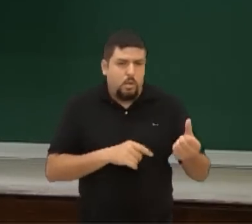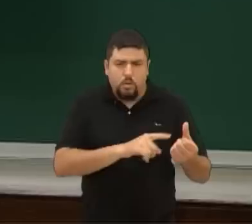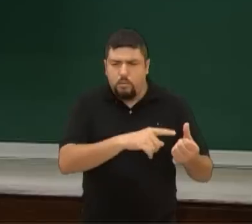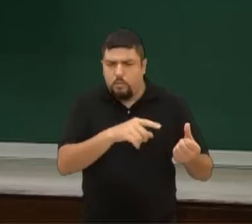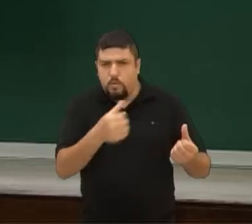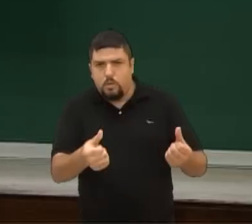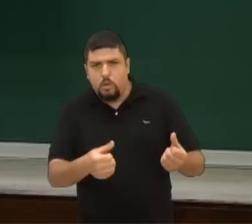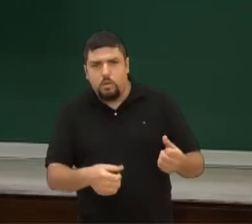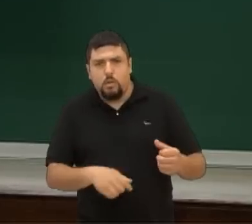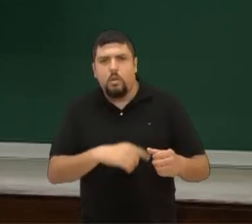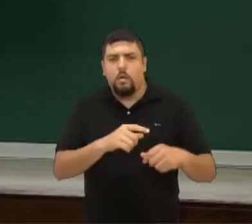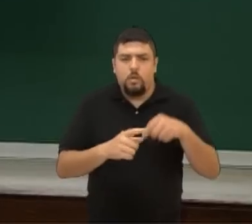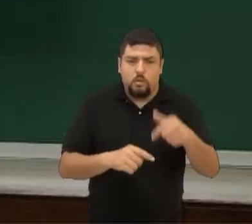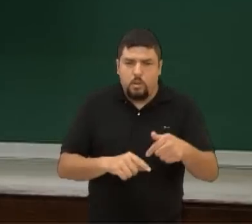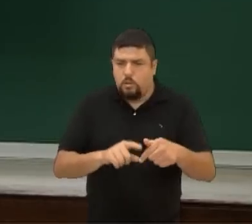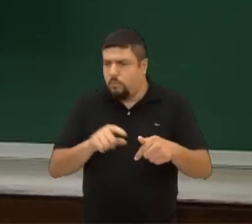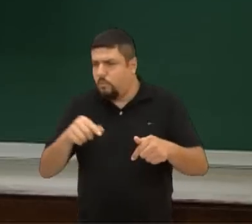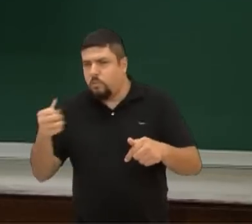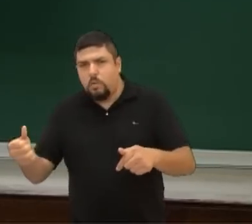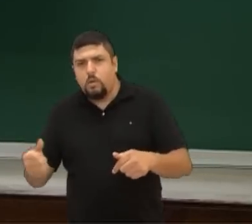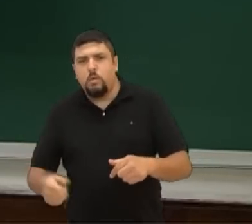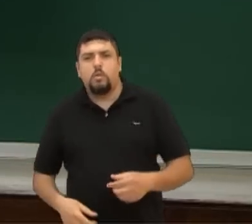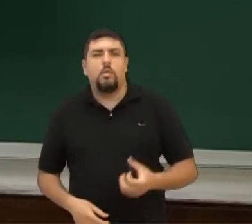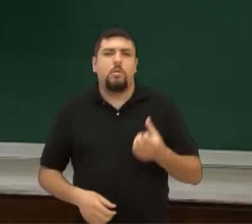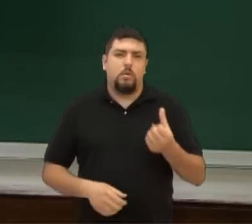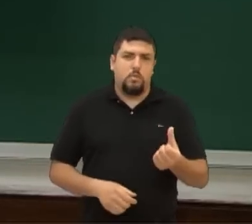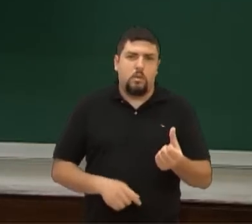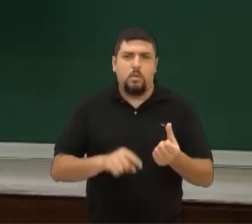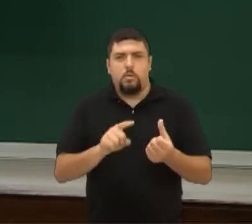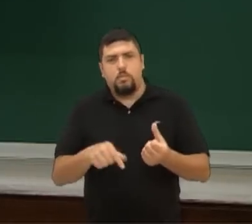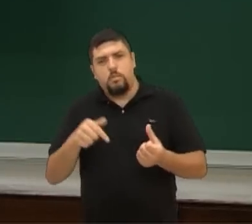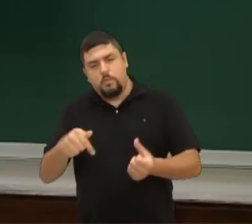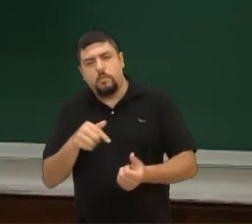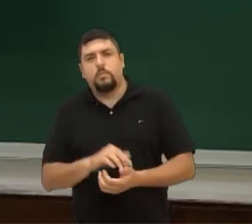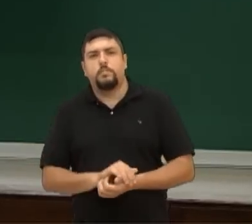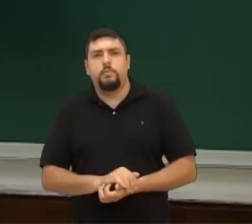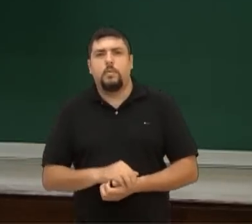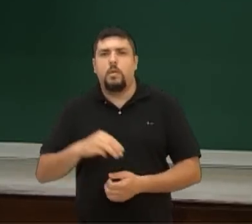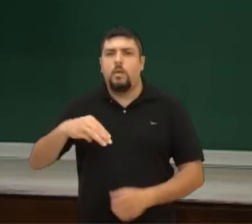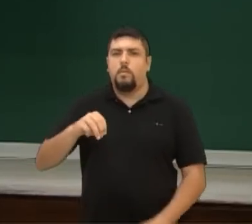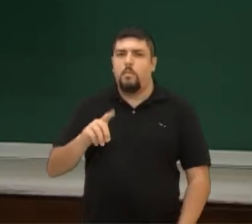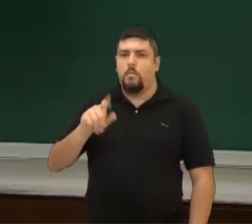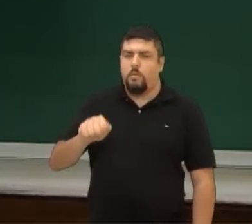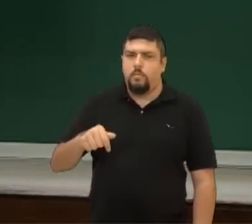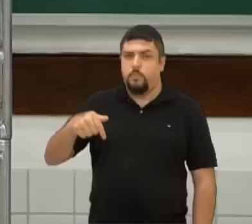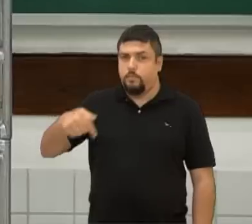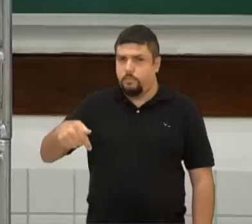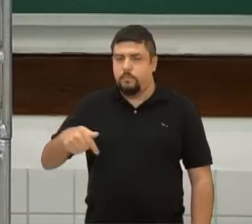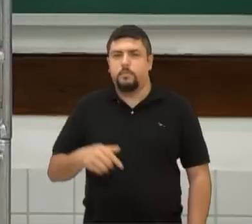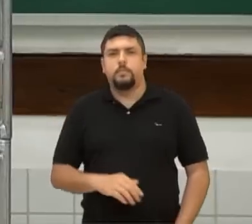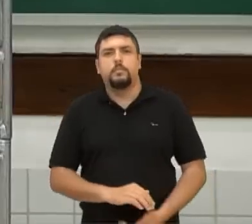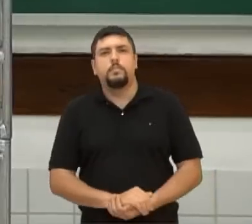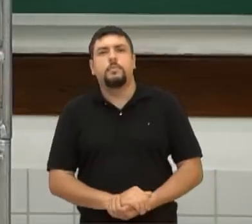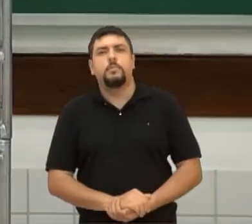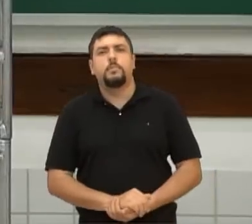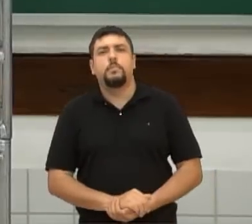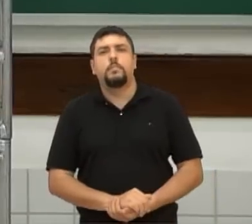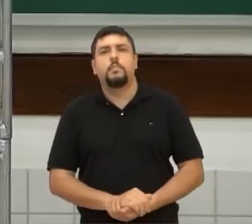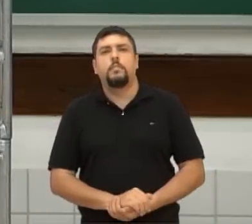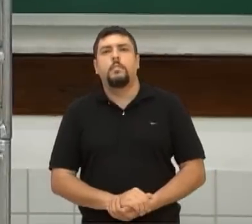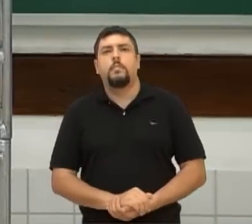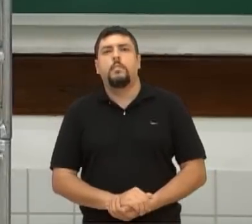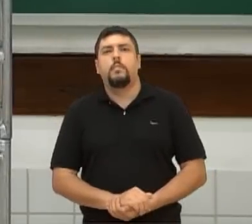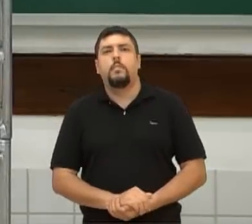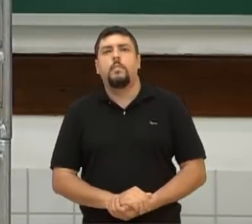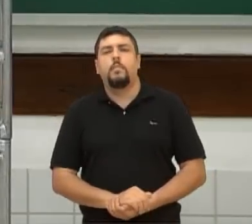e o 7 2 vezes. Eu escrevo 6 e 7 com a representação da moda, tá? Moda 7. Gente, ó,